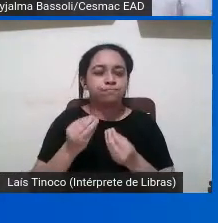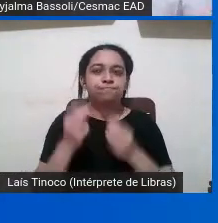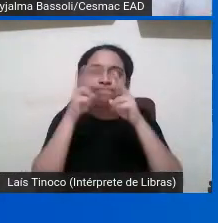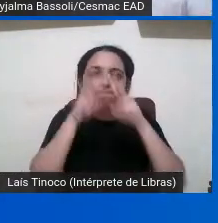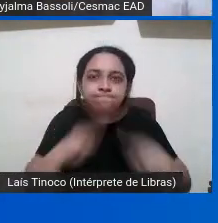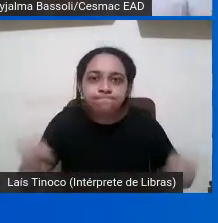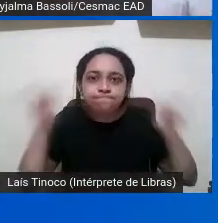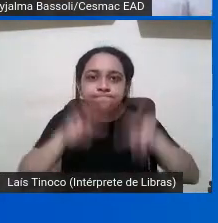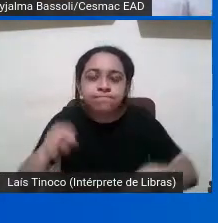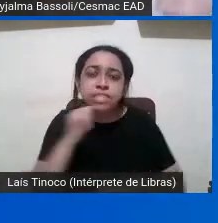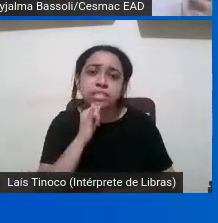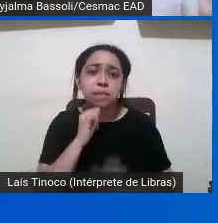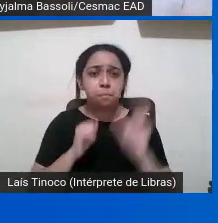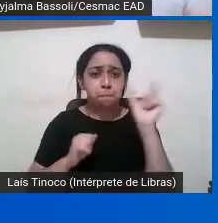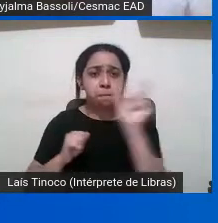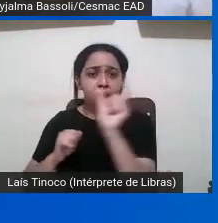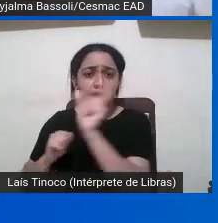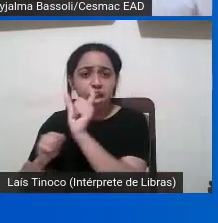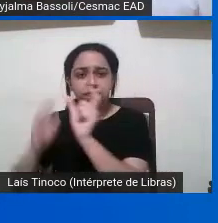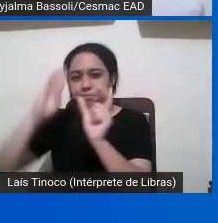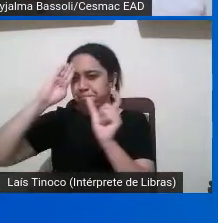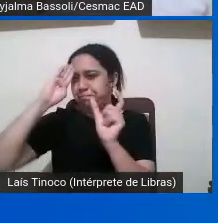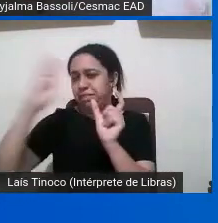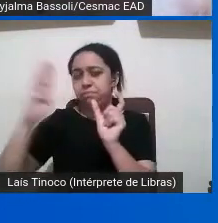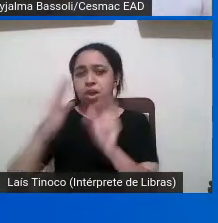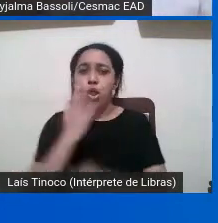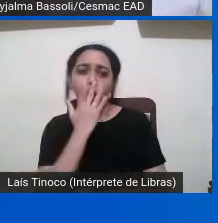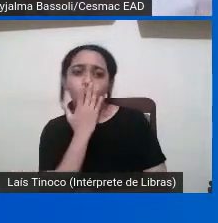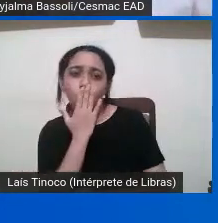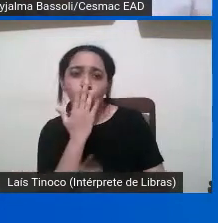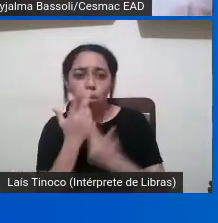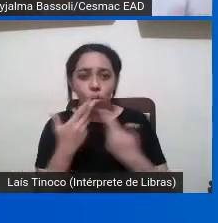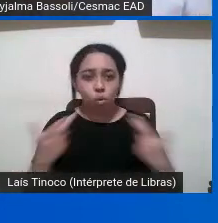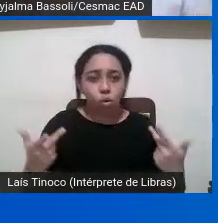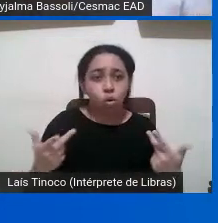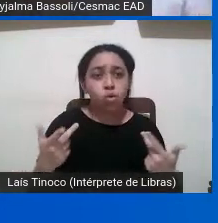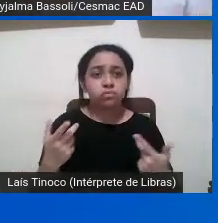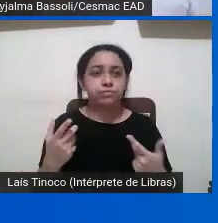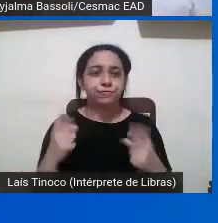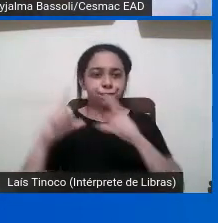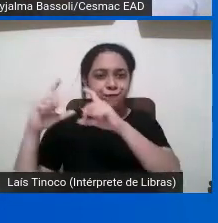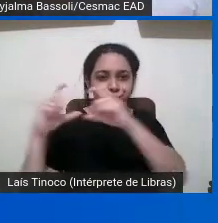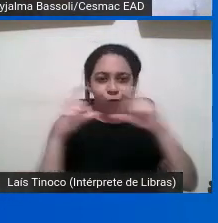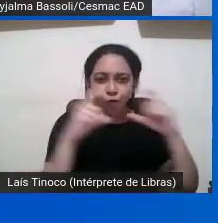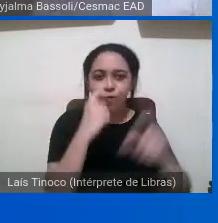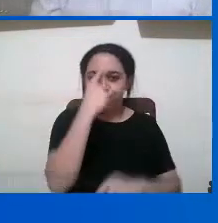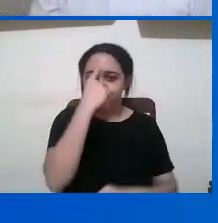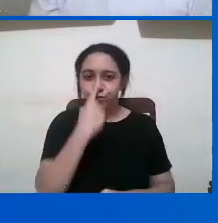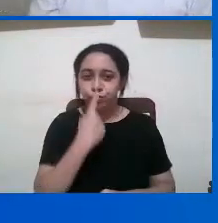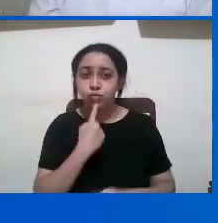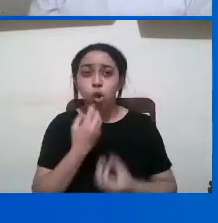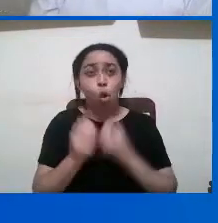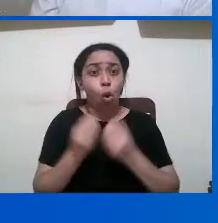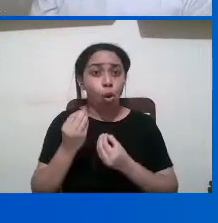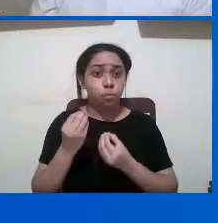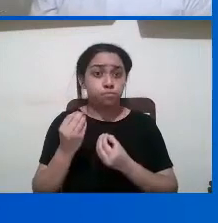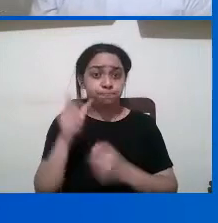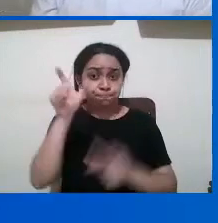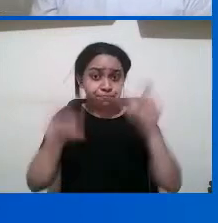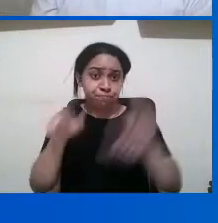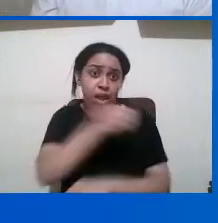por meio de palavras chaves de cores imagens né figuras e a forma que ele pode estruturar isso para estudar